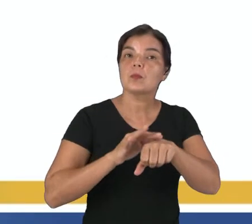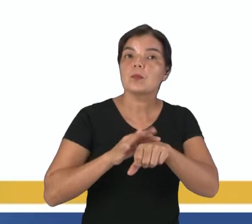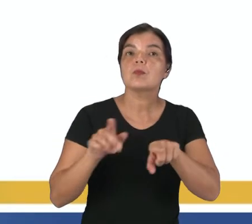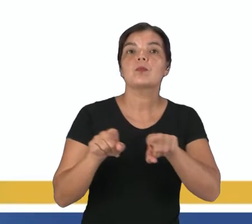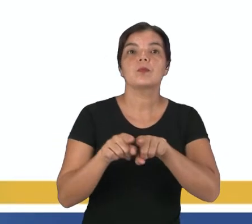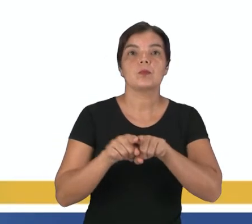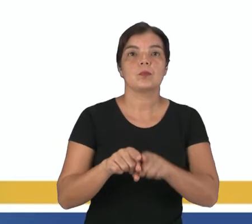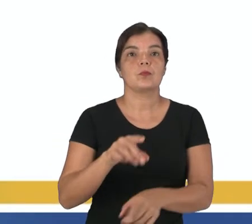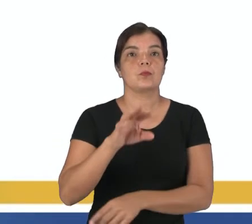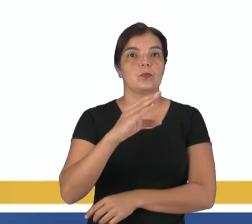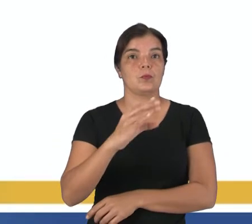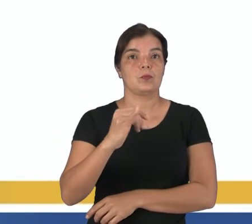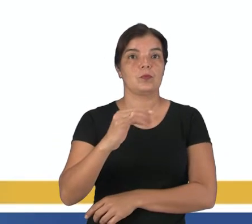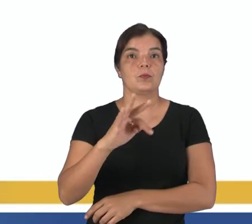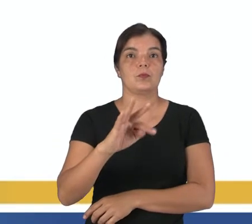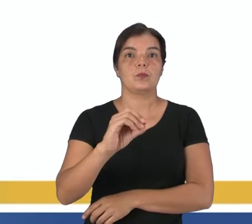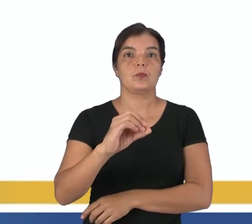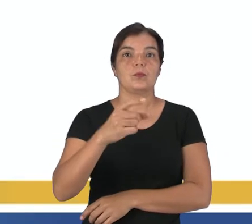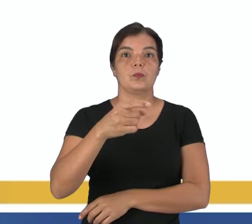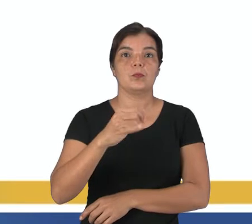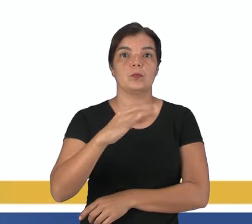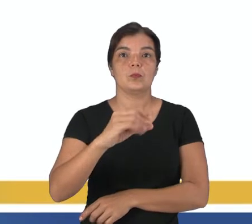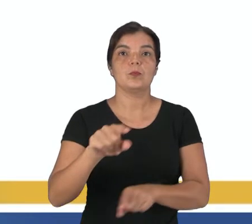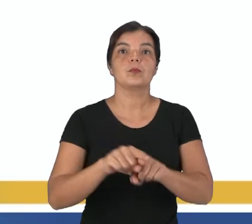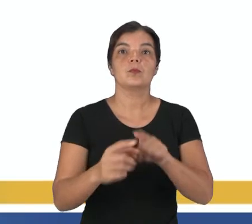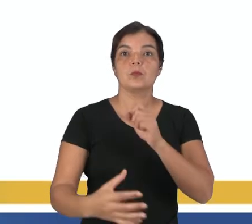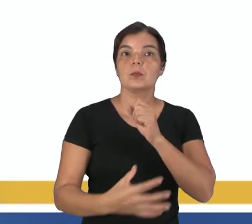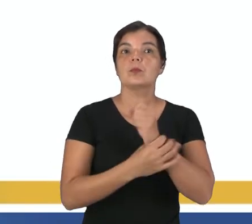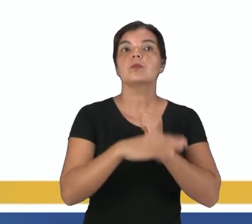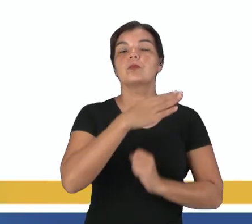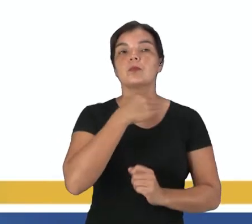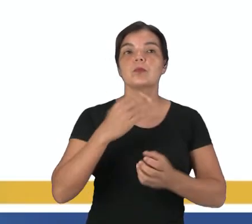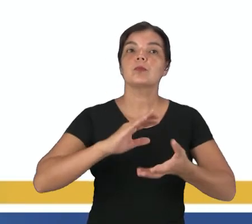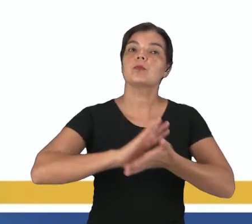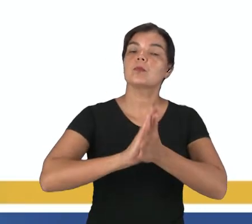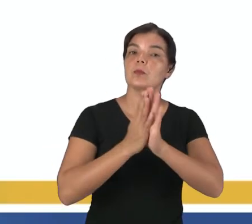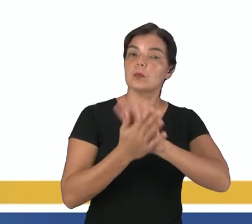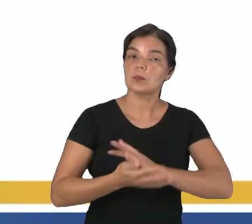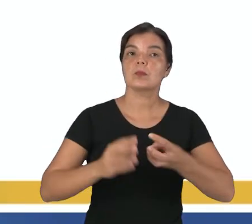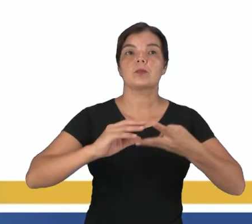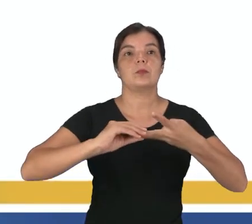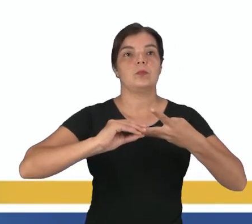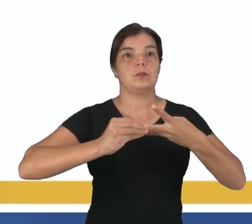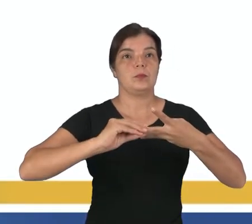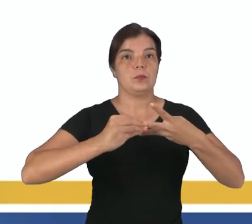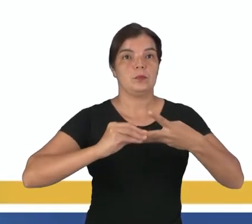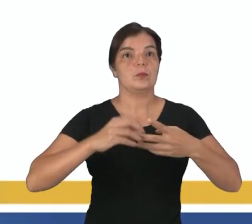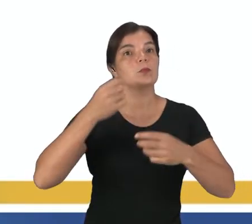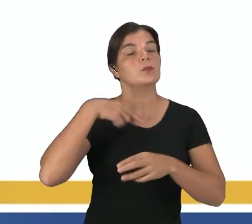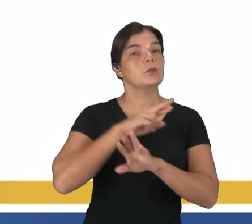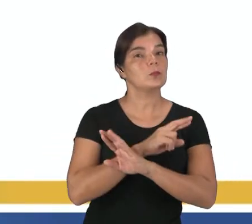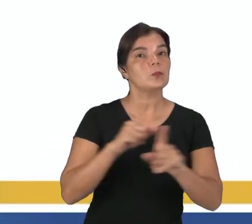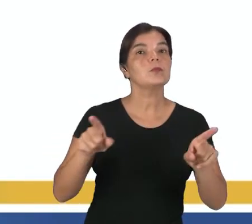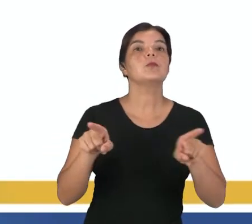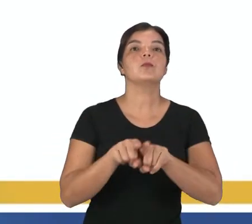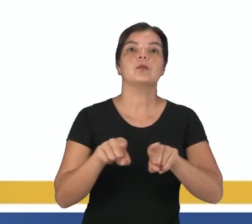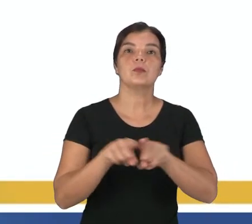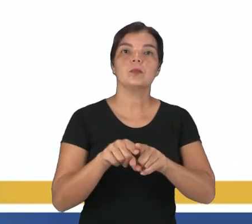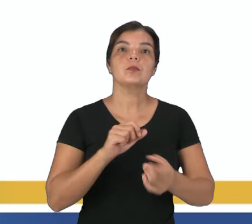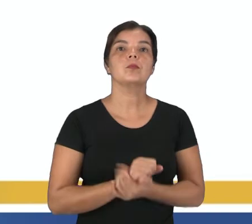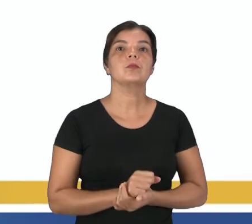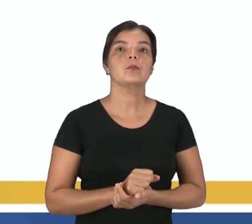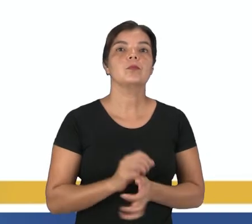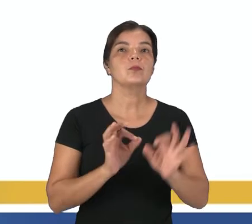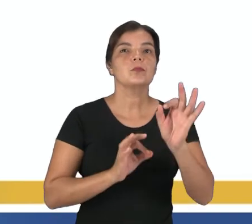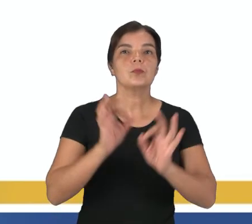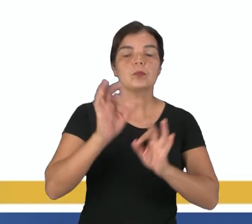linfócitos citotóxicos, eles garantem a morte das células estranhas, né? Para isso, esses linfócitos,